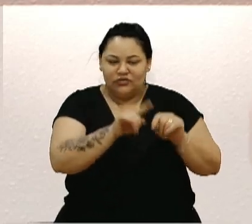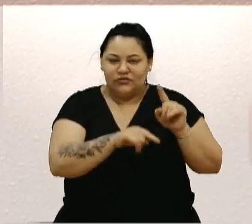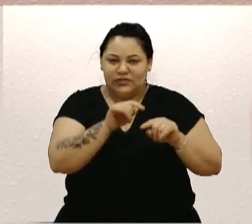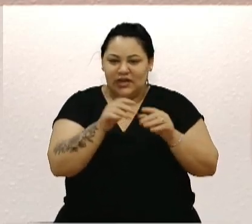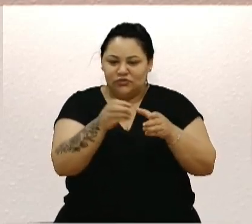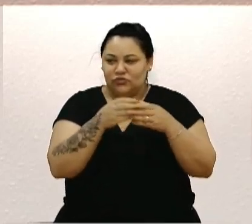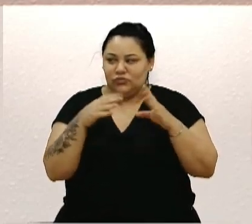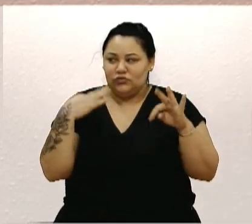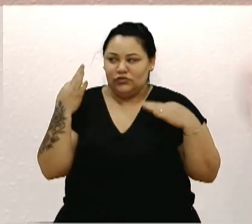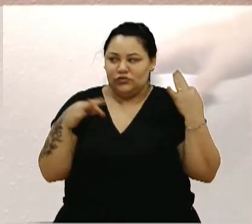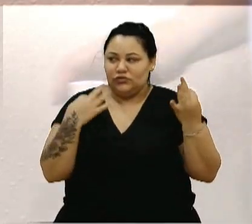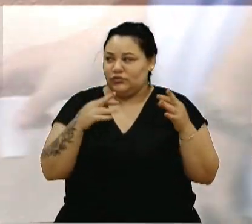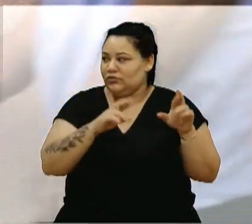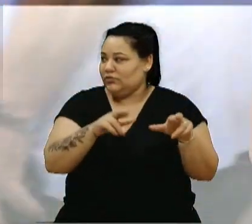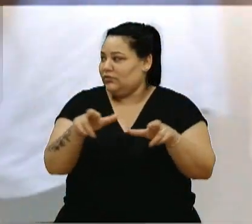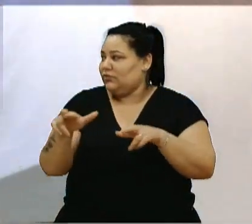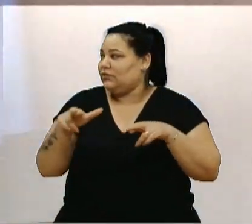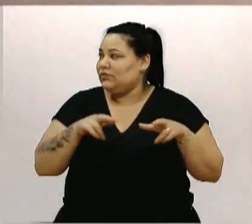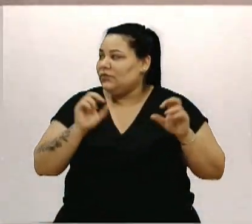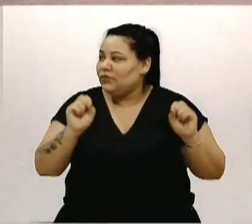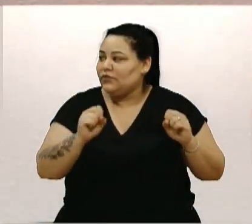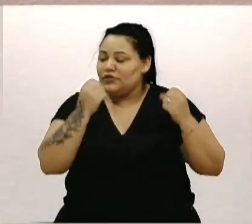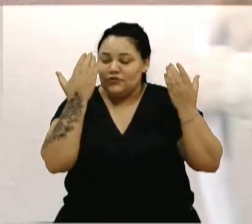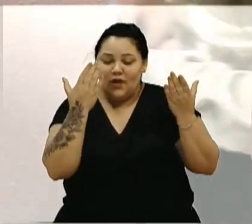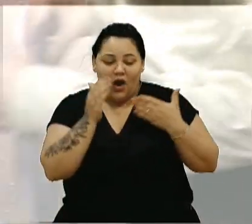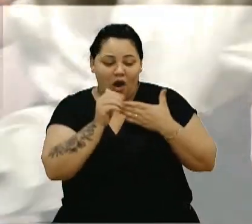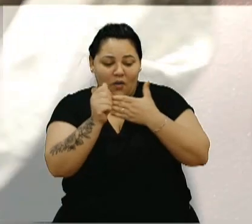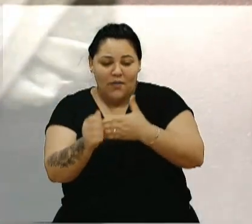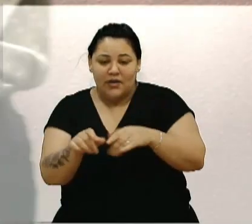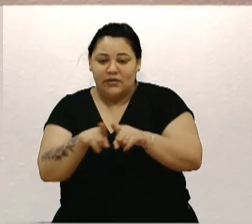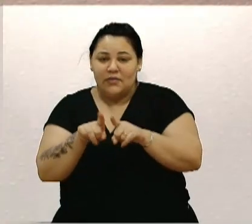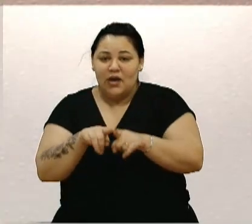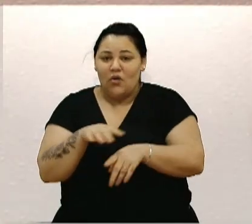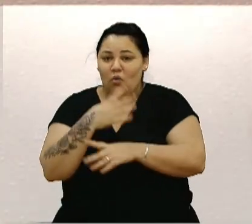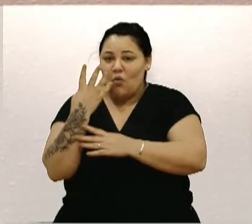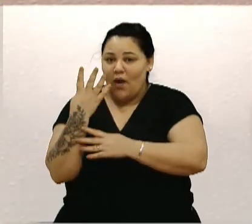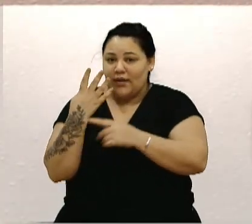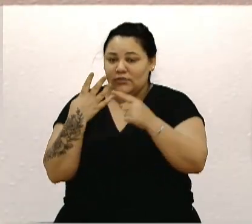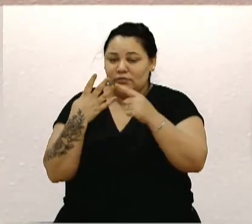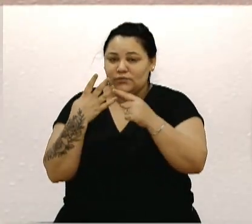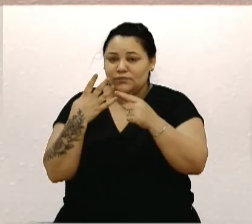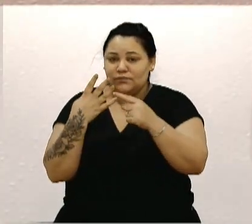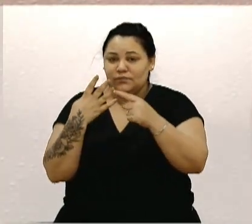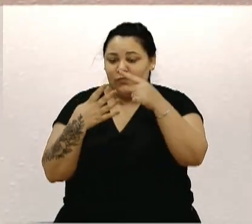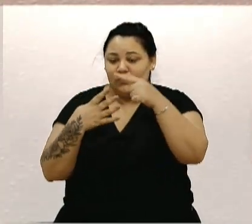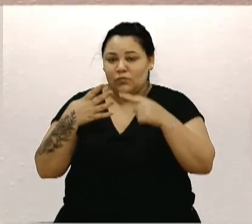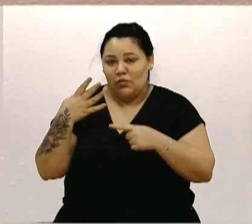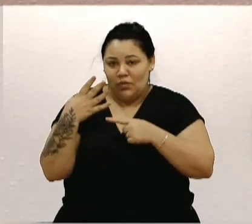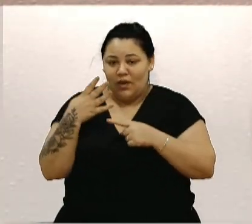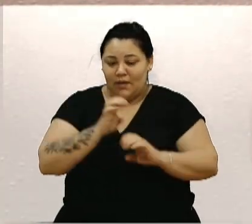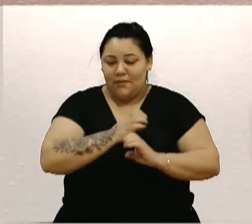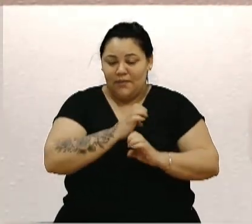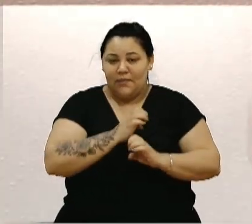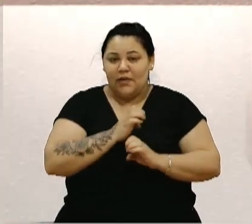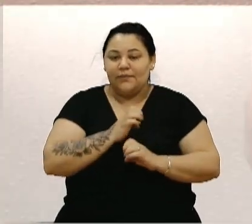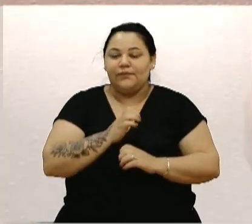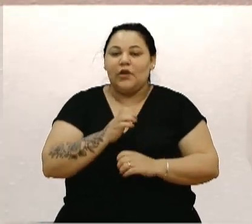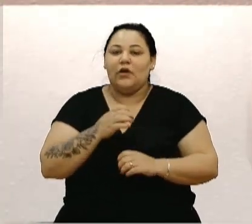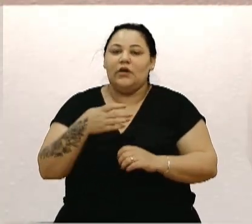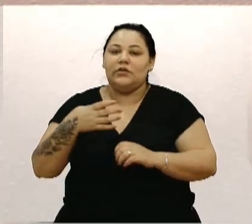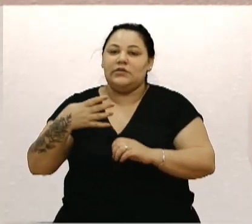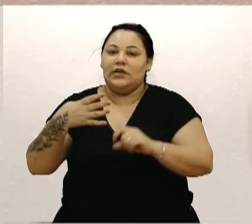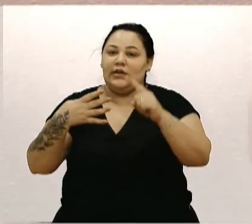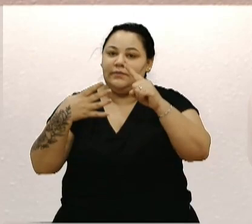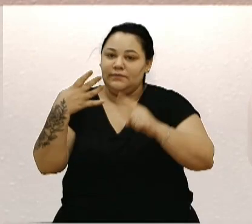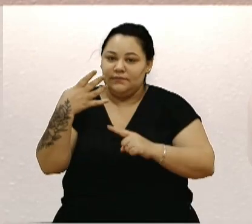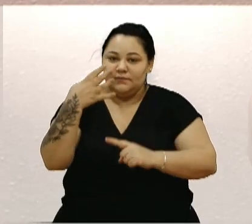regionais. O festival é norteado por 4 fatores que compreendem: